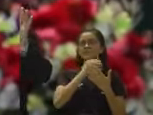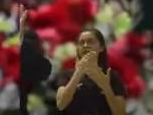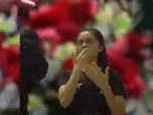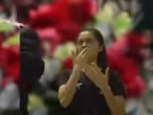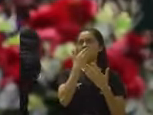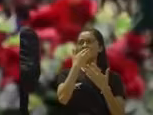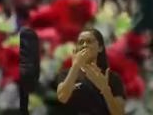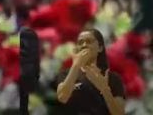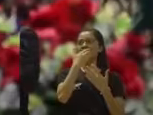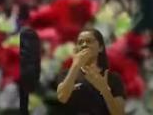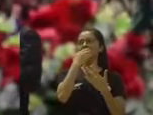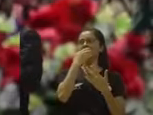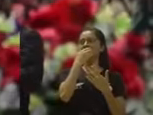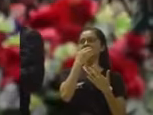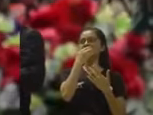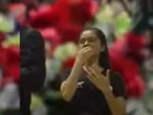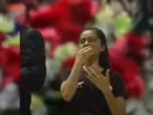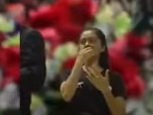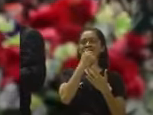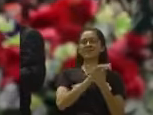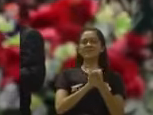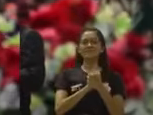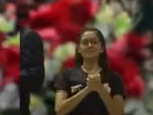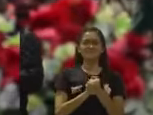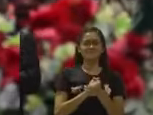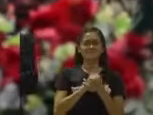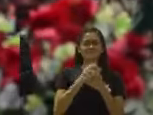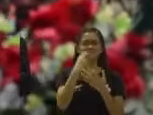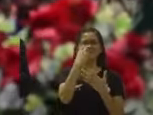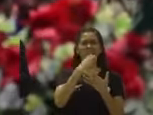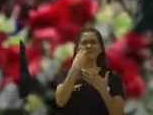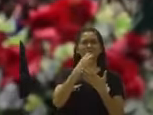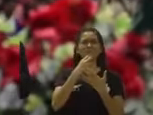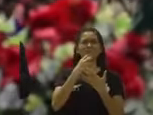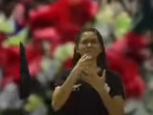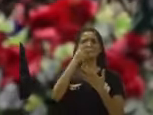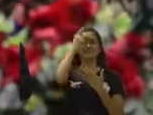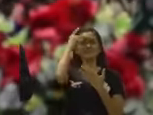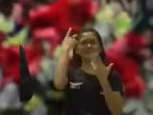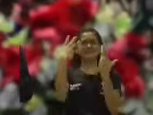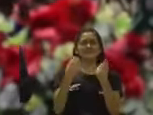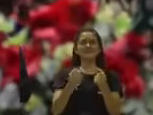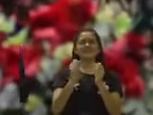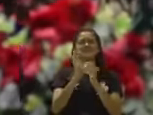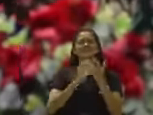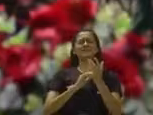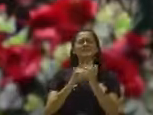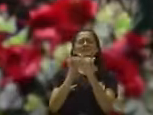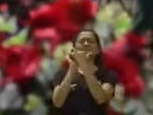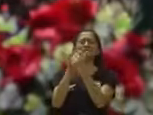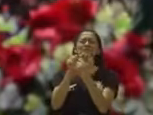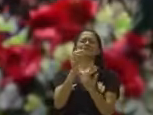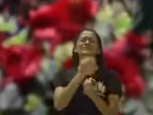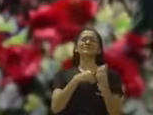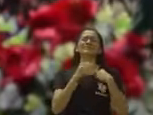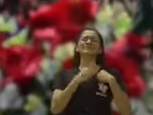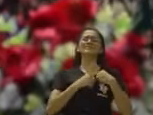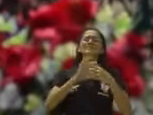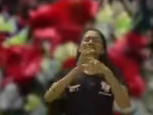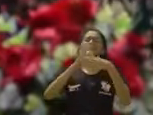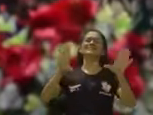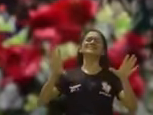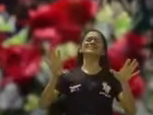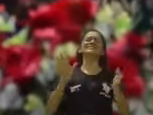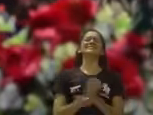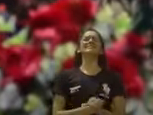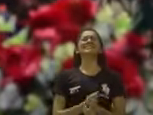80, 73. Senhor nosso Deus e Pai, oramos por essas vidas que te aceitaram. Perdoa os seus pecados, liberte o Senhor Deus de toda